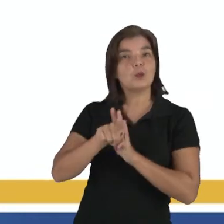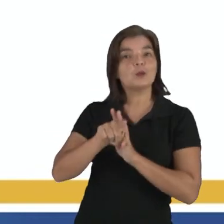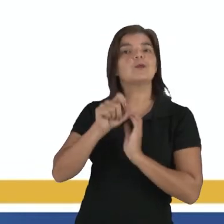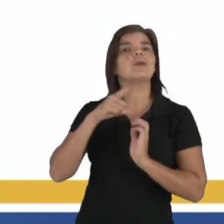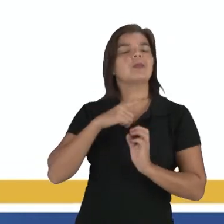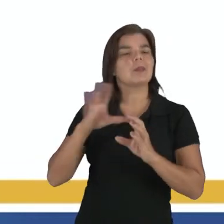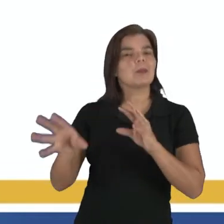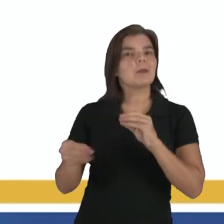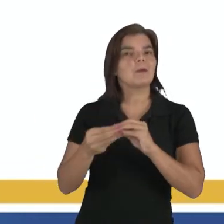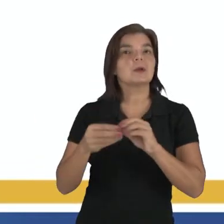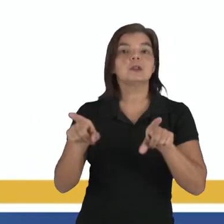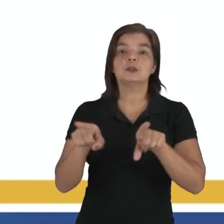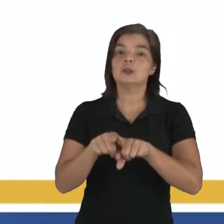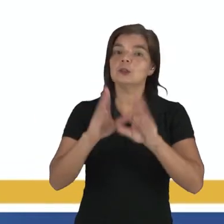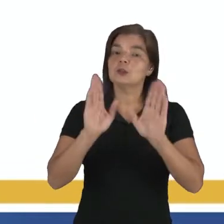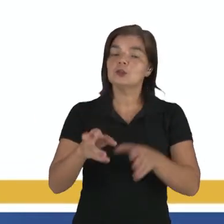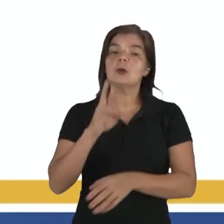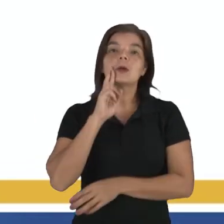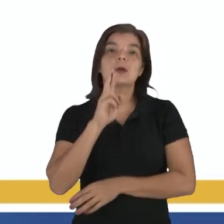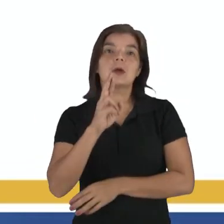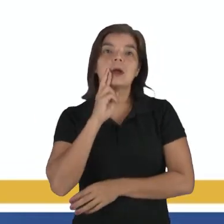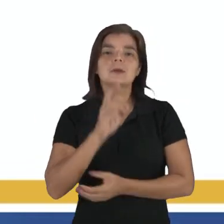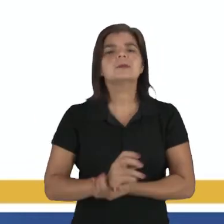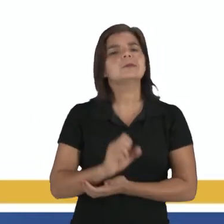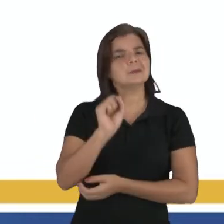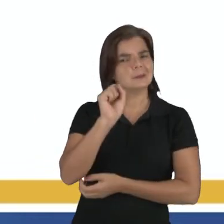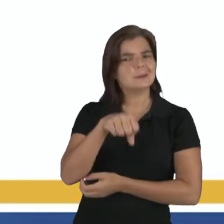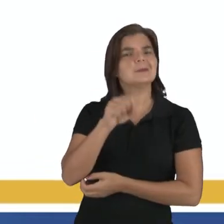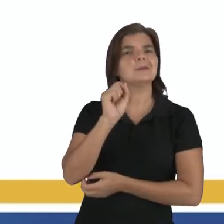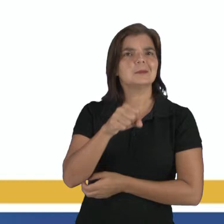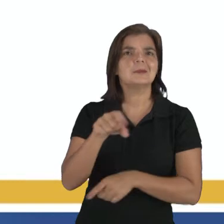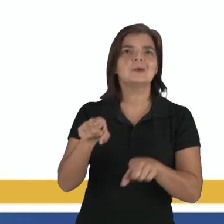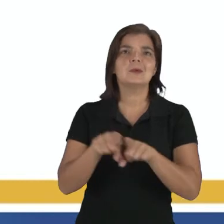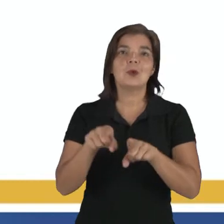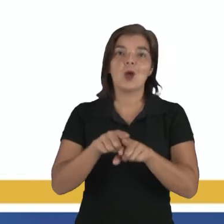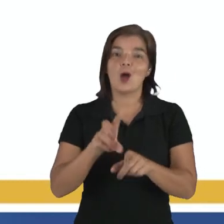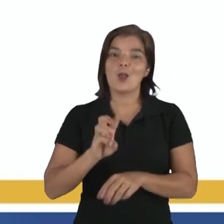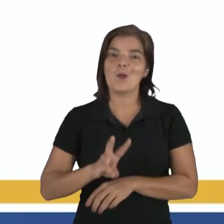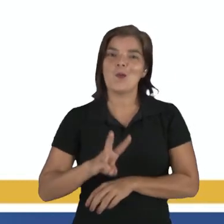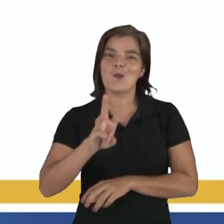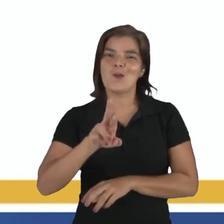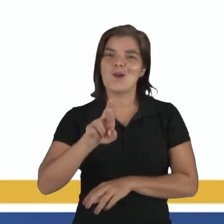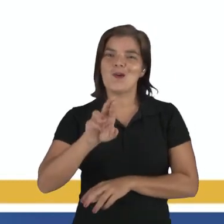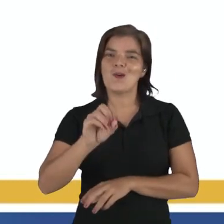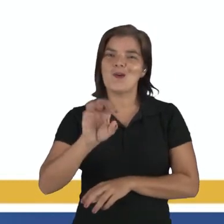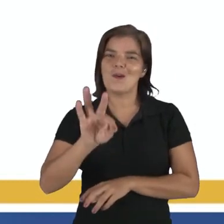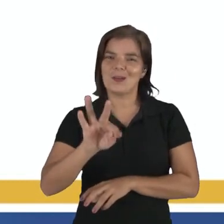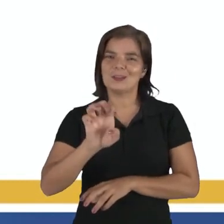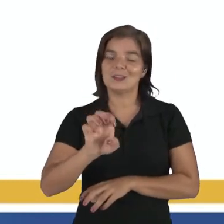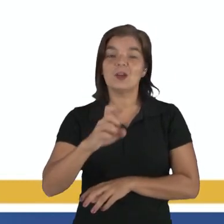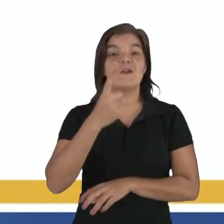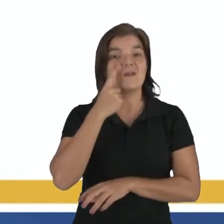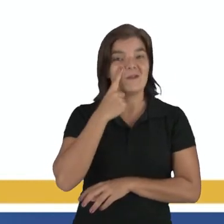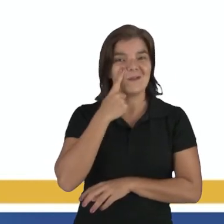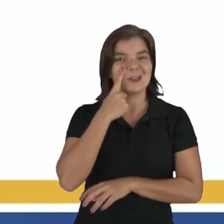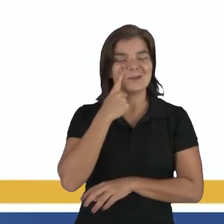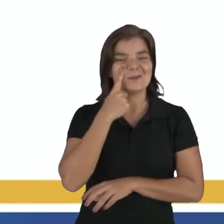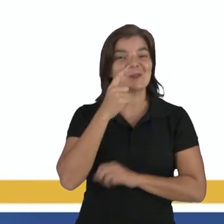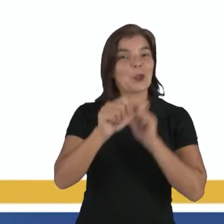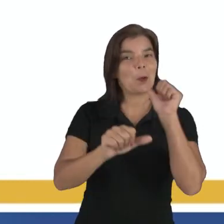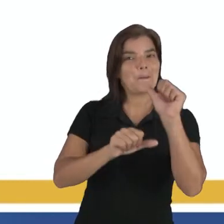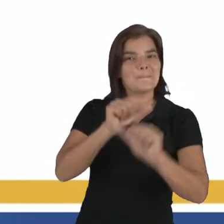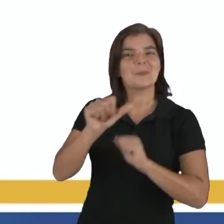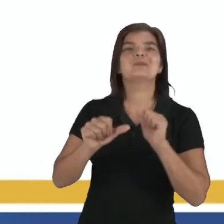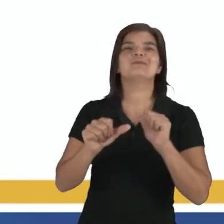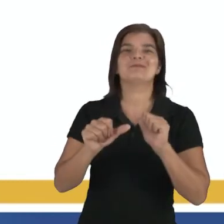auxiliar, certo? Já na resposta positiva, yes, I wrote the essay. Observaram que agora o verbo